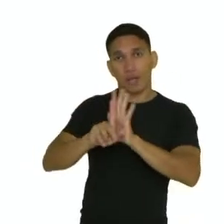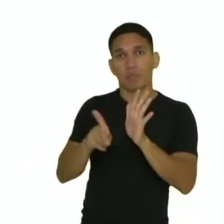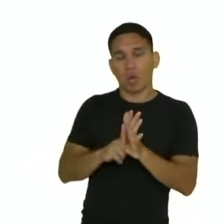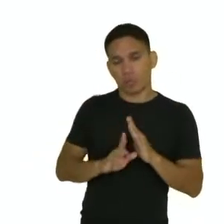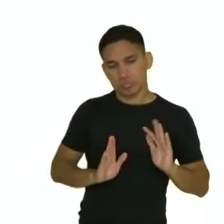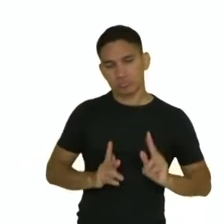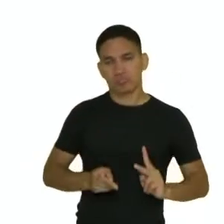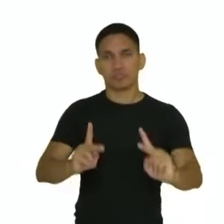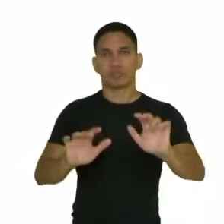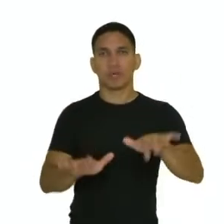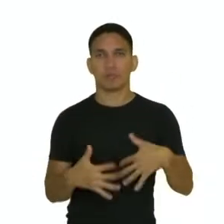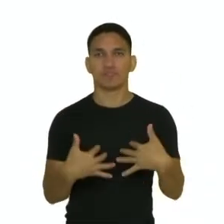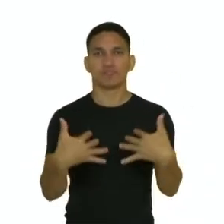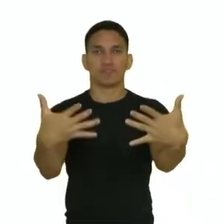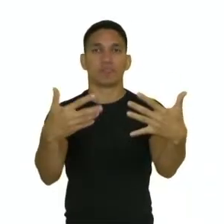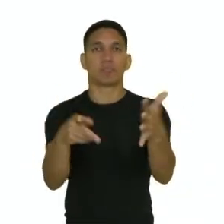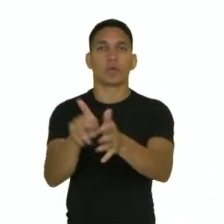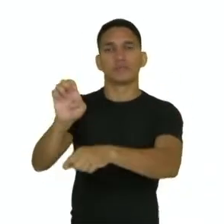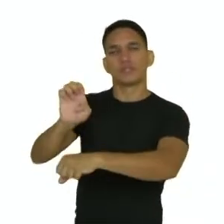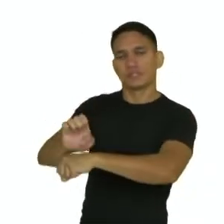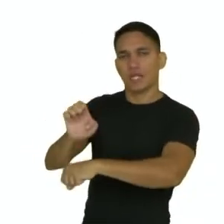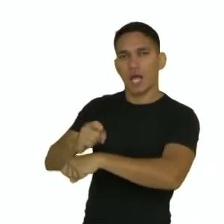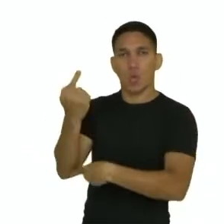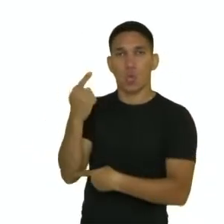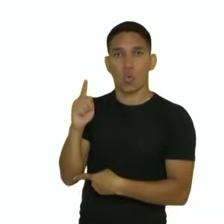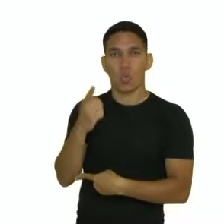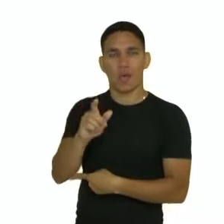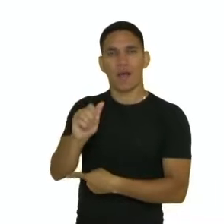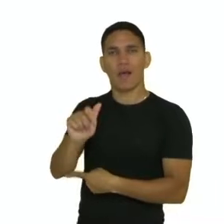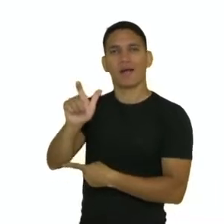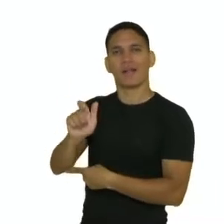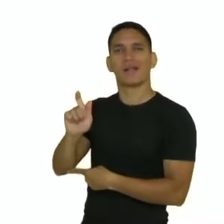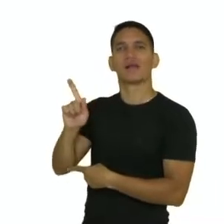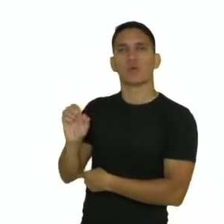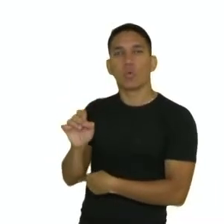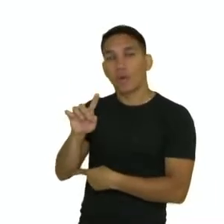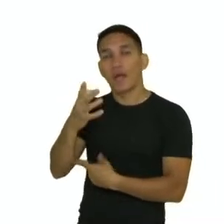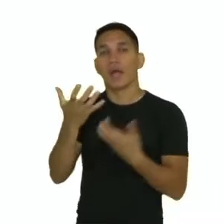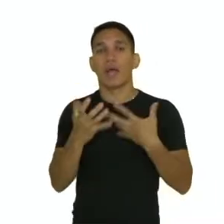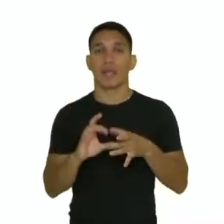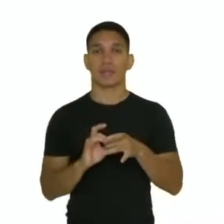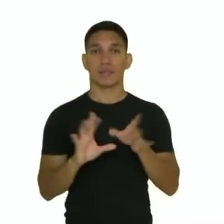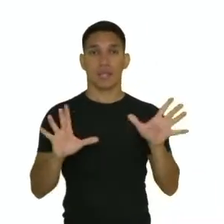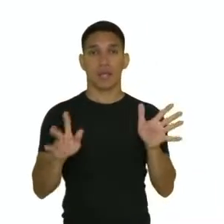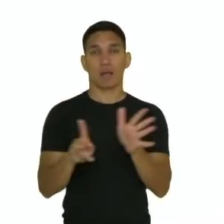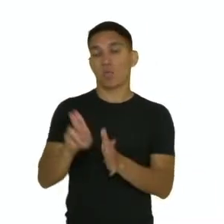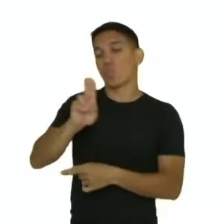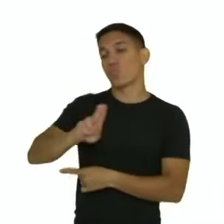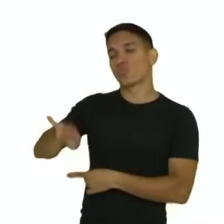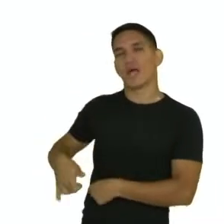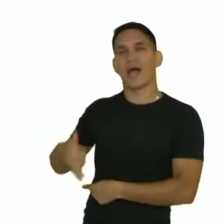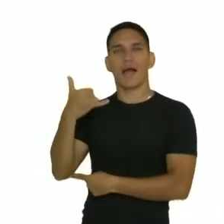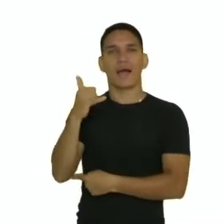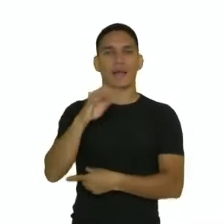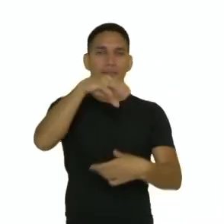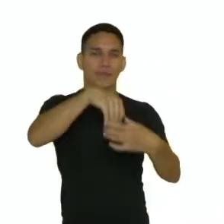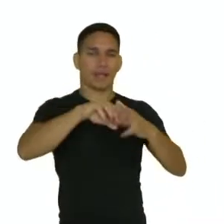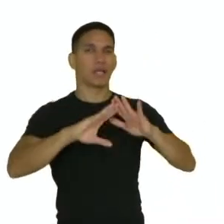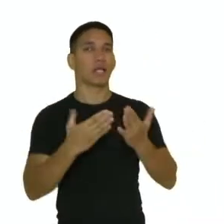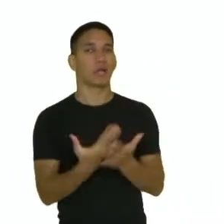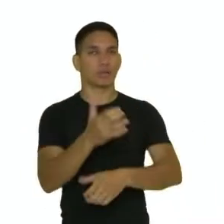na Assembleia Legislativa do Estado de Goiás, a ALEGO, quer permitir o uso do celular dentro das salas de aula nas